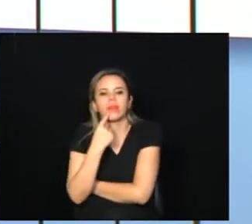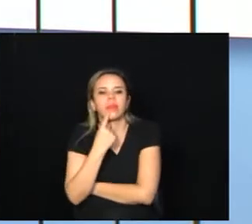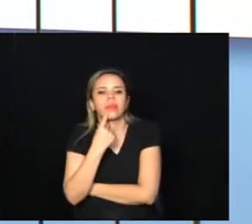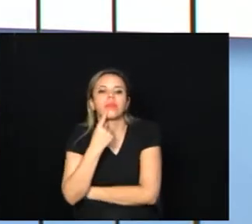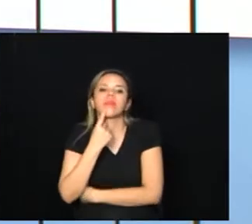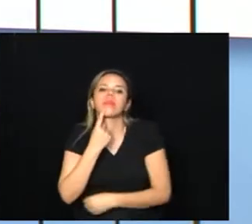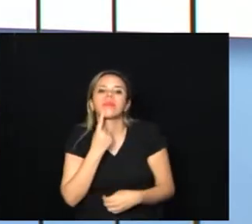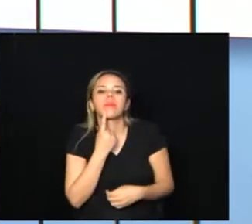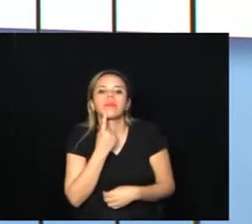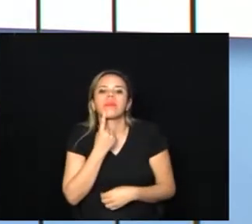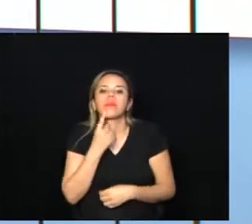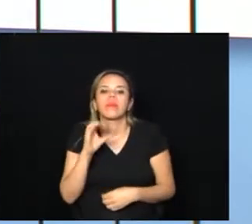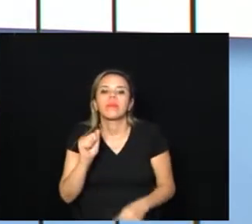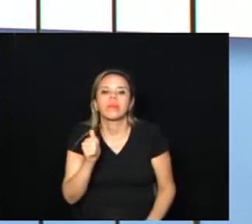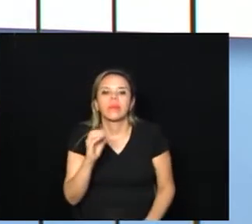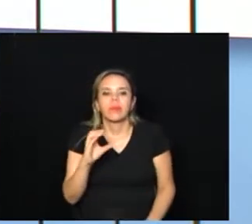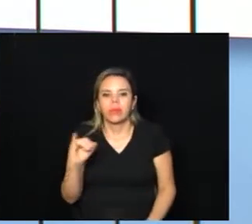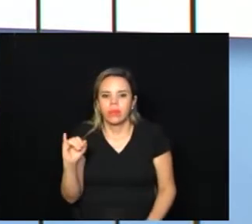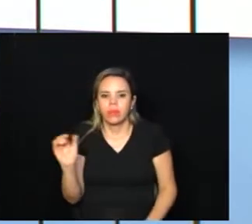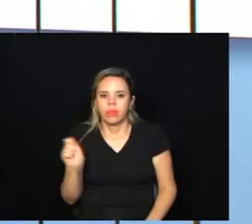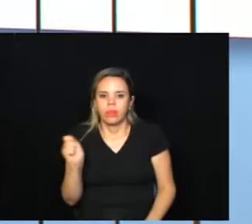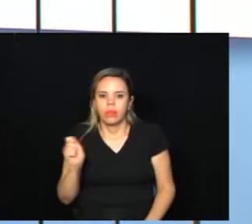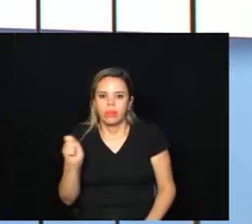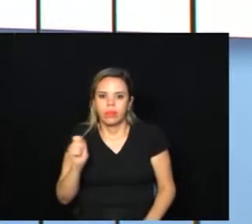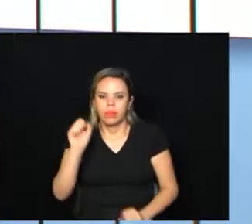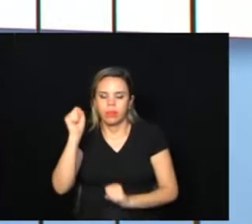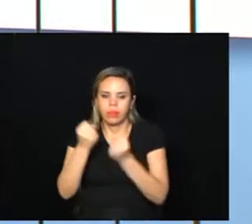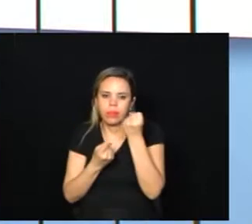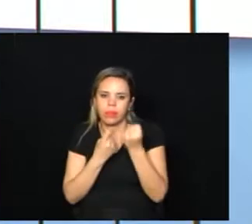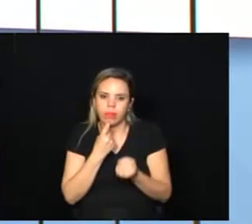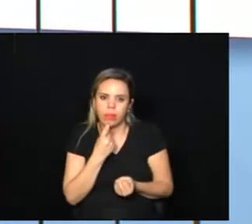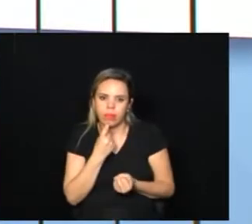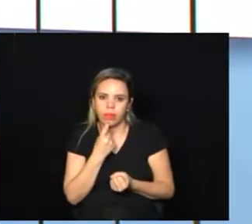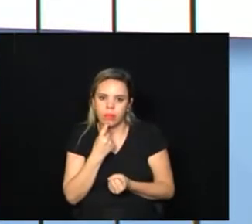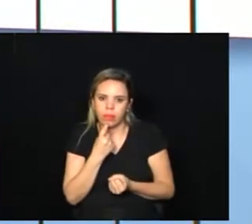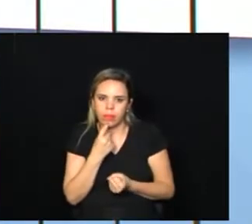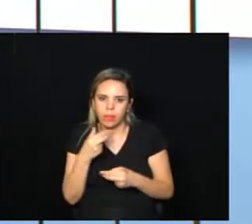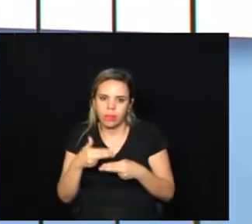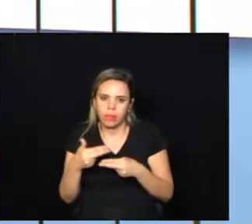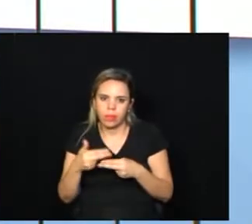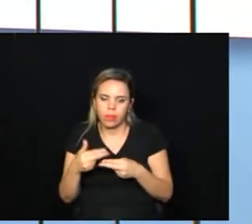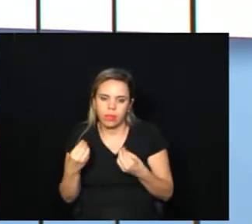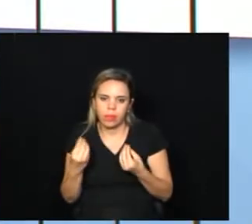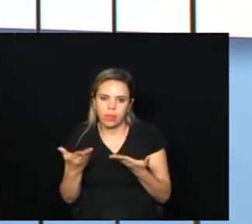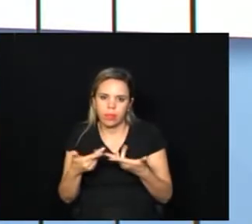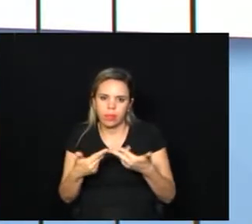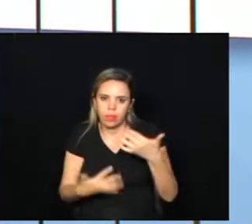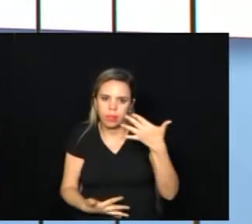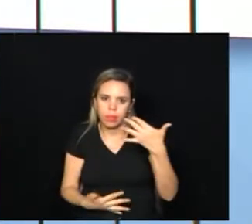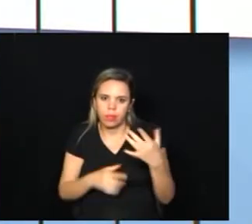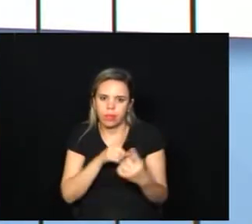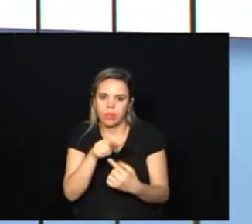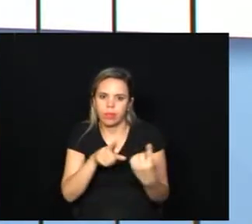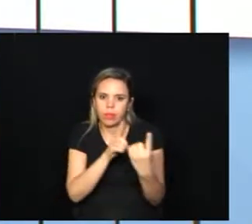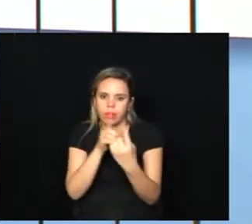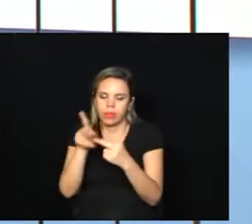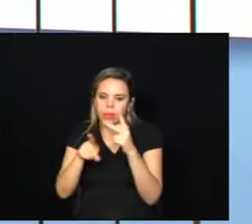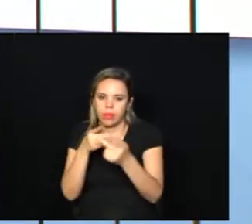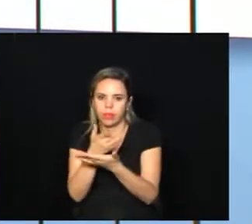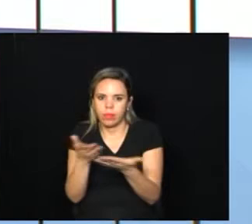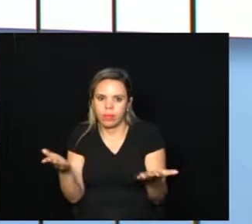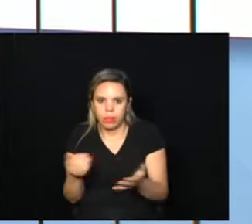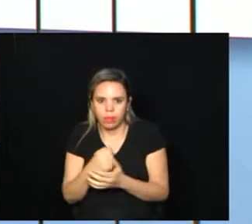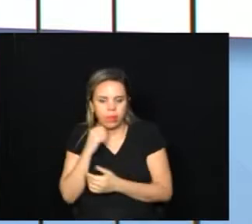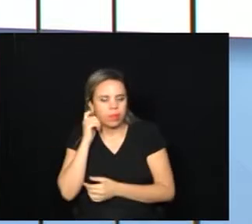Campinas, a ASIC, Associação Comercial e Industrial de Campinas, e o SEBRAE oferecendo diversos serviços à